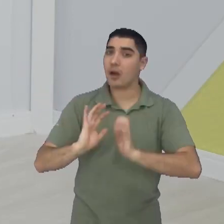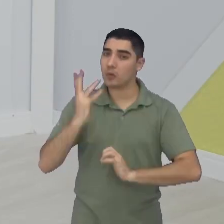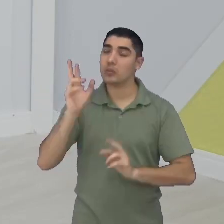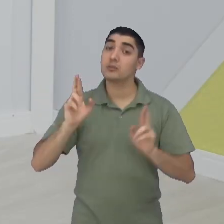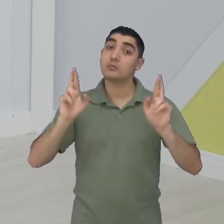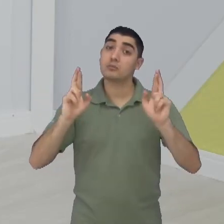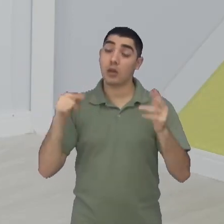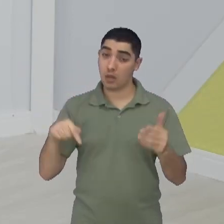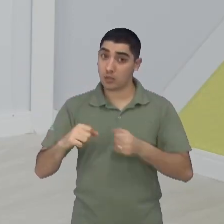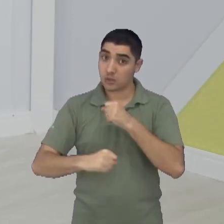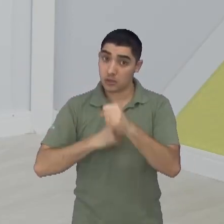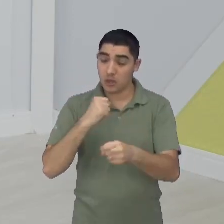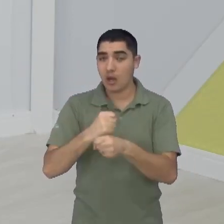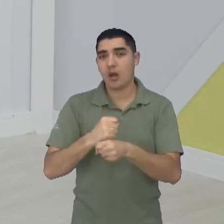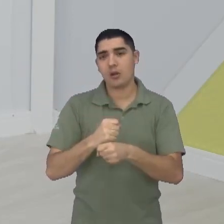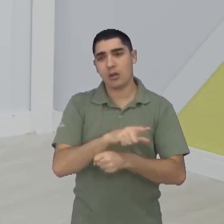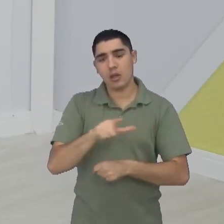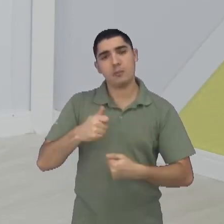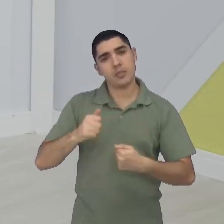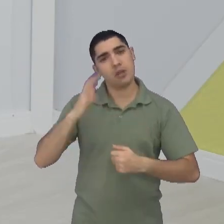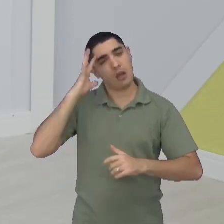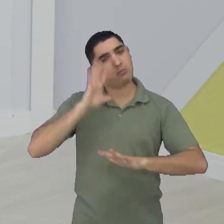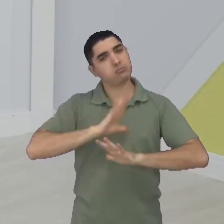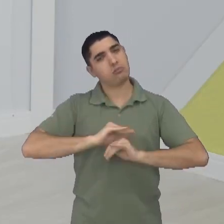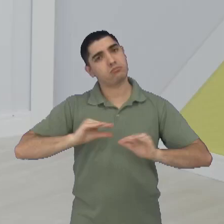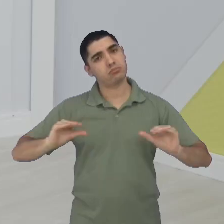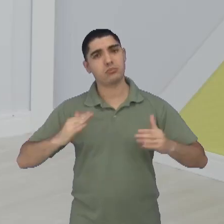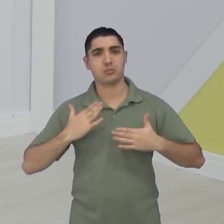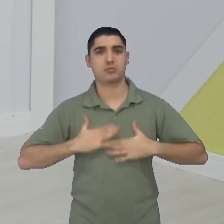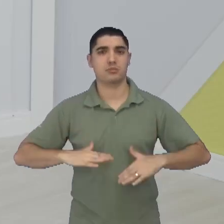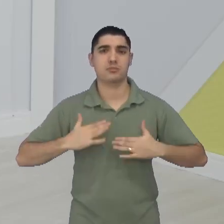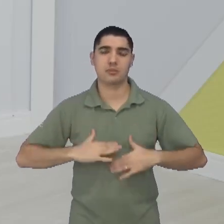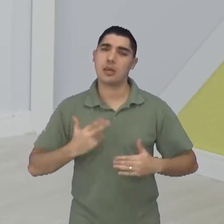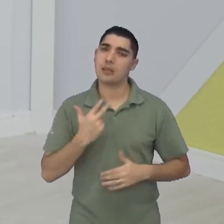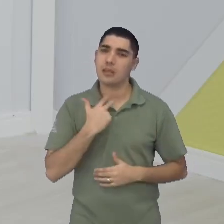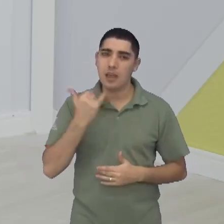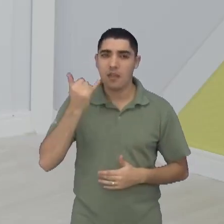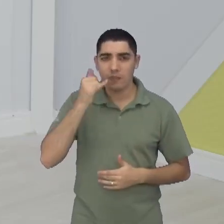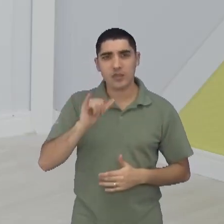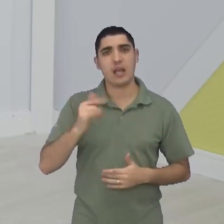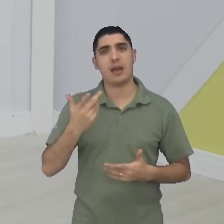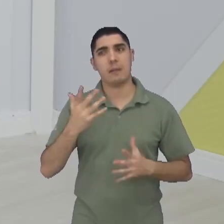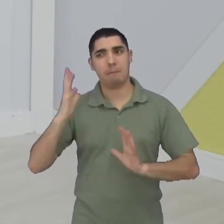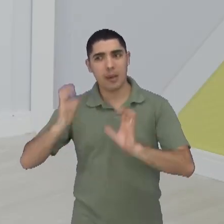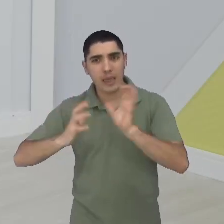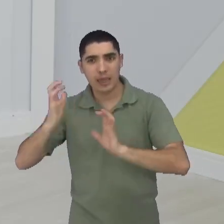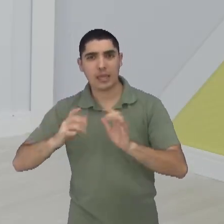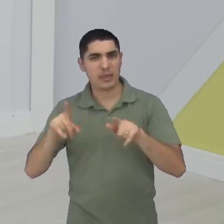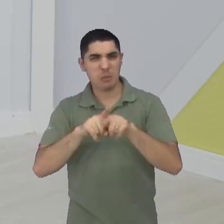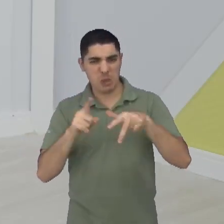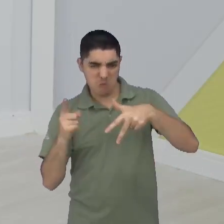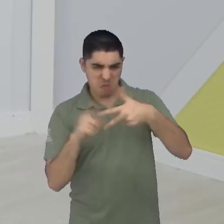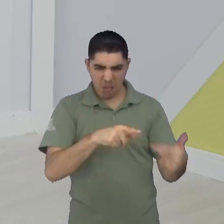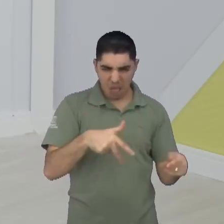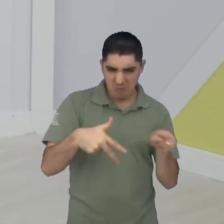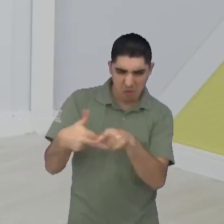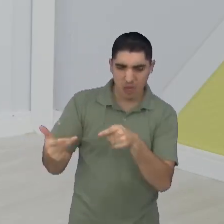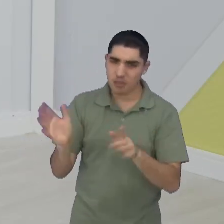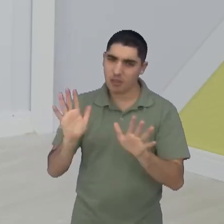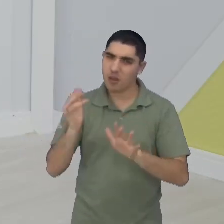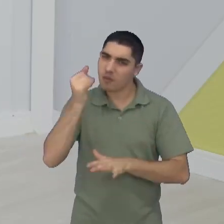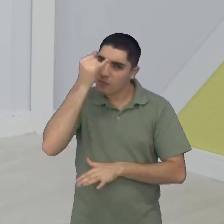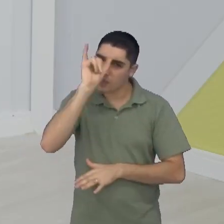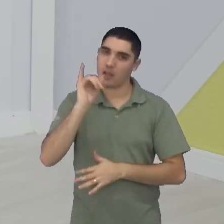pouquinho mais... O pessoal deu uma maneirada um pouco nas divididas, enfim, que não seja uma batalha campal, ou de quadra, no